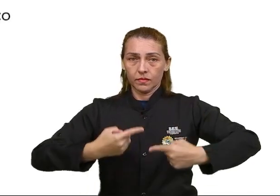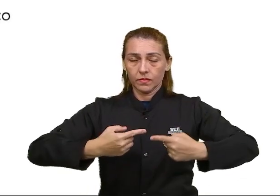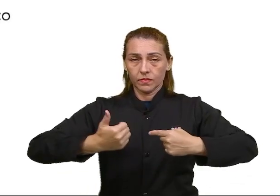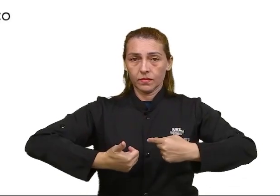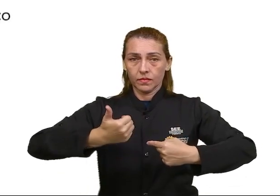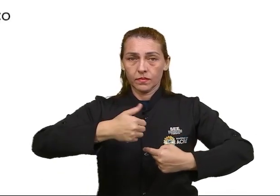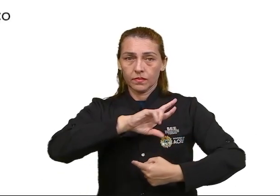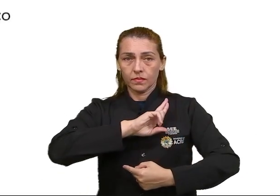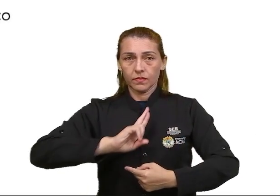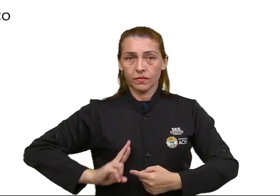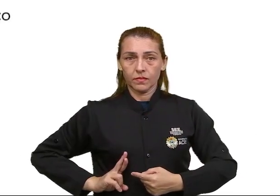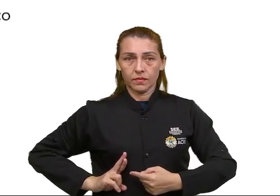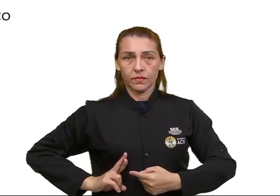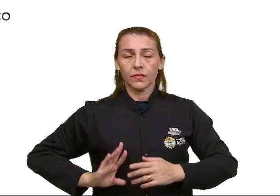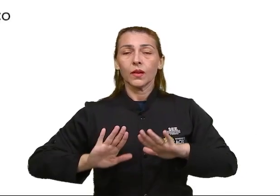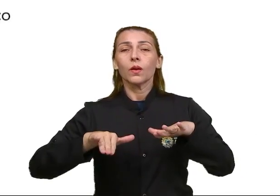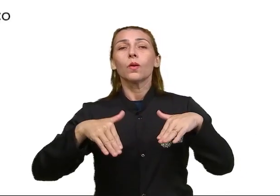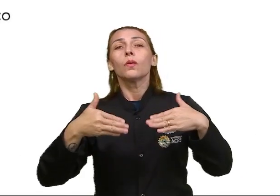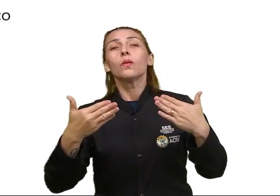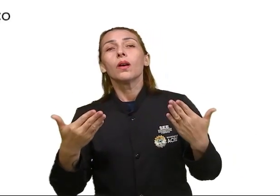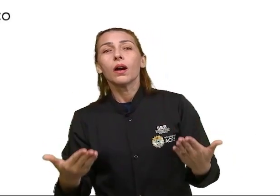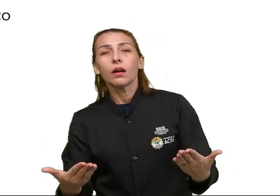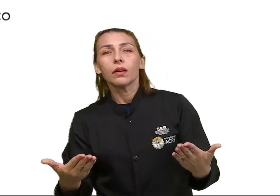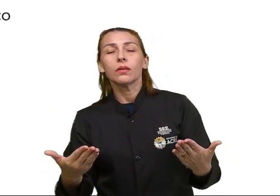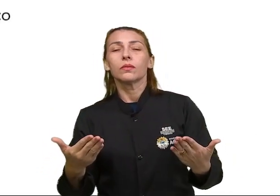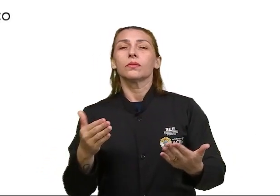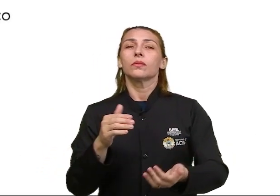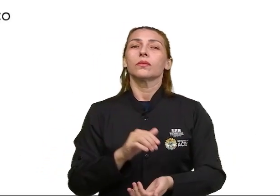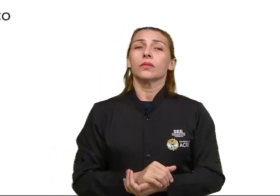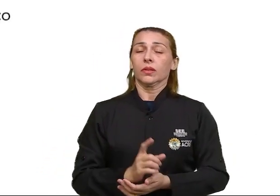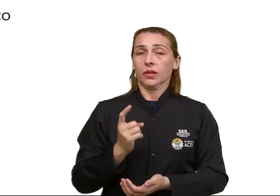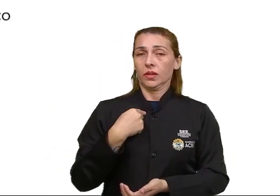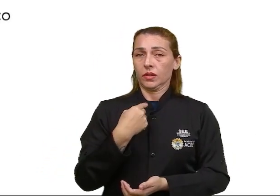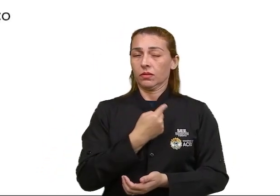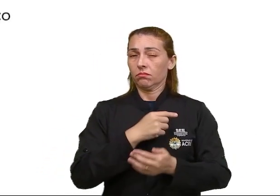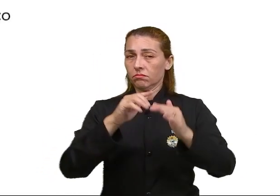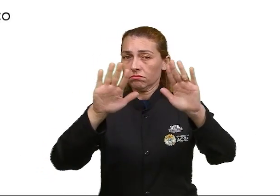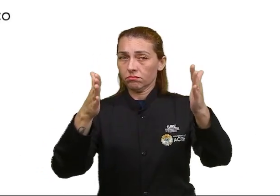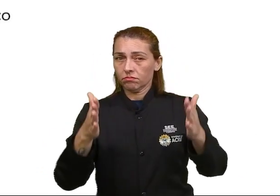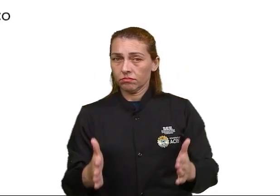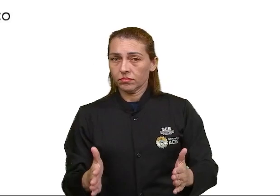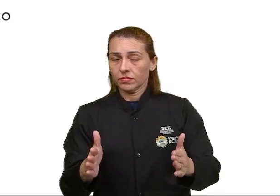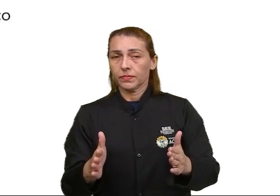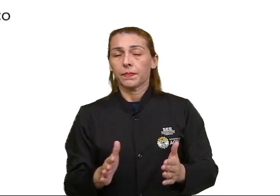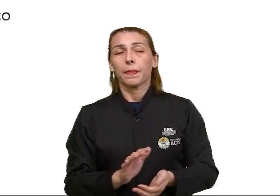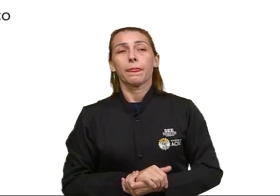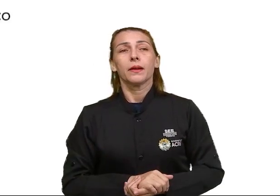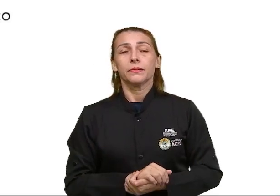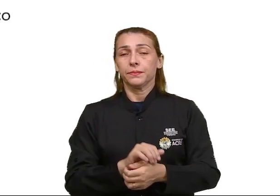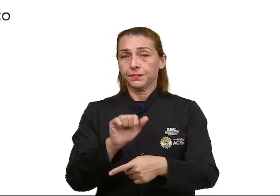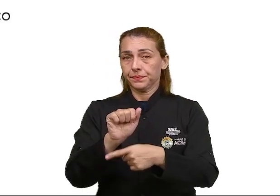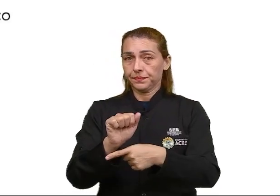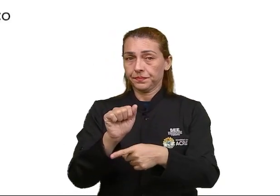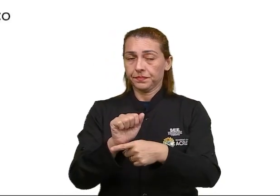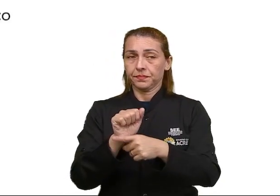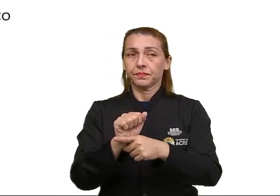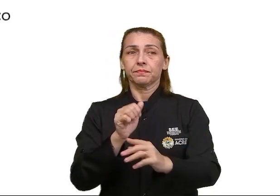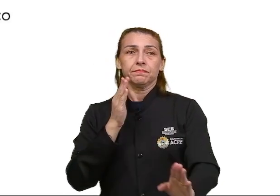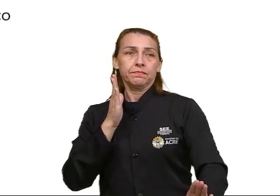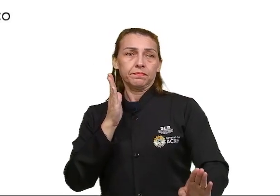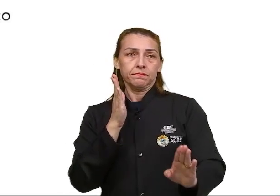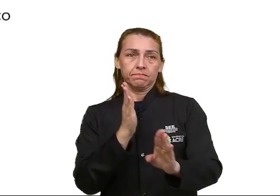Primeira República. Qual é o aspecto, então, que a gente analisa a partir desse pequeno trecho? Letra A.